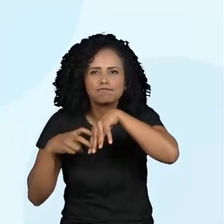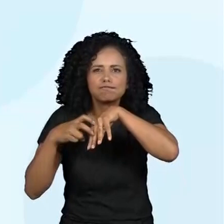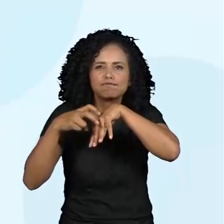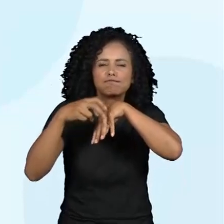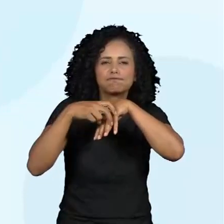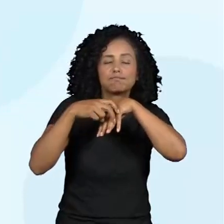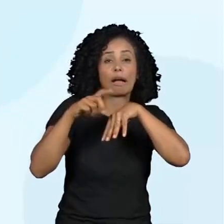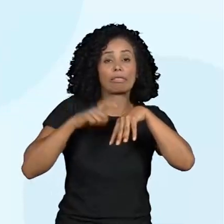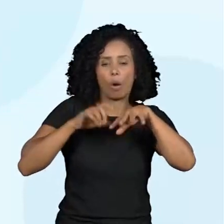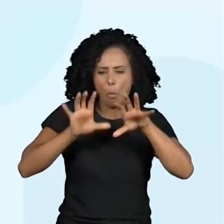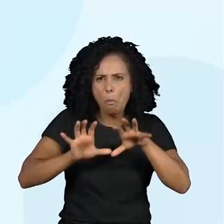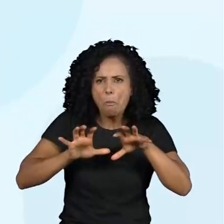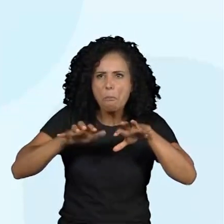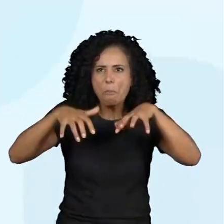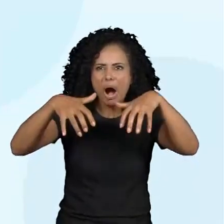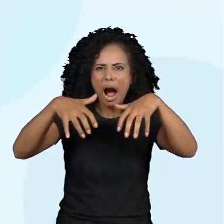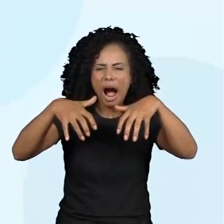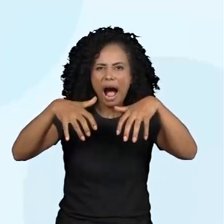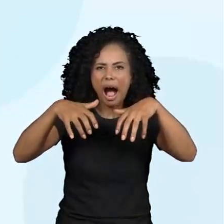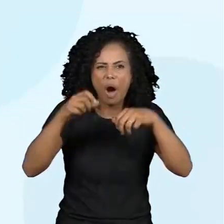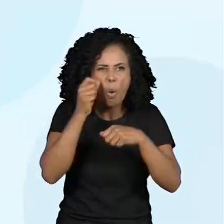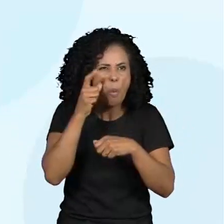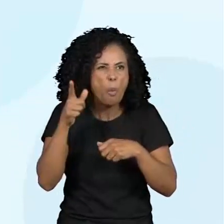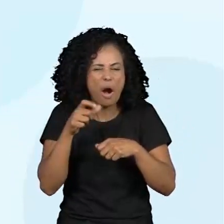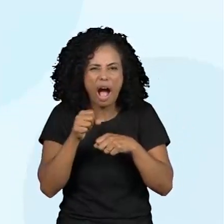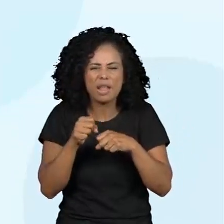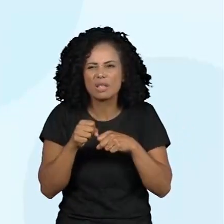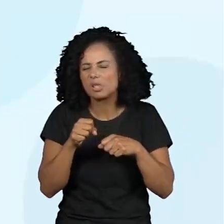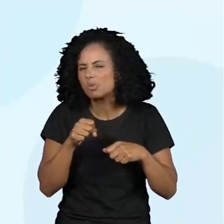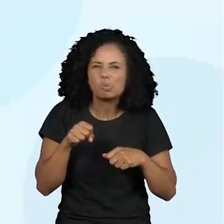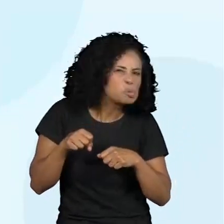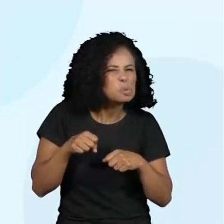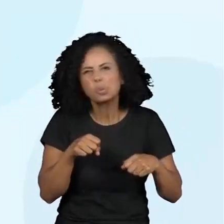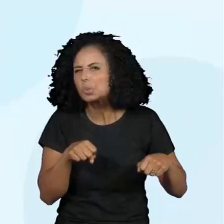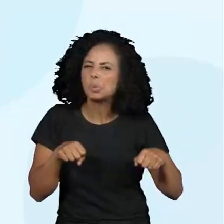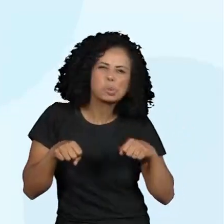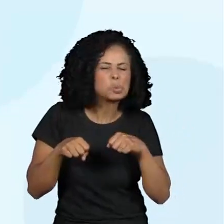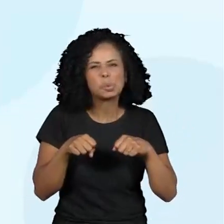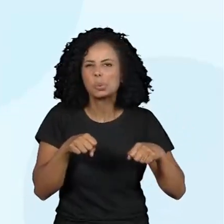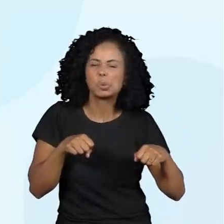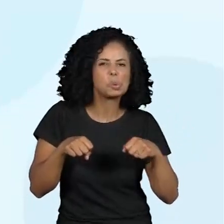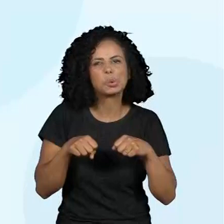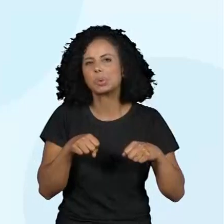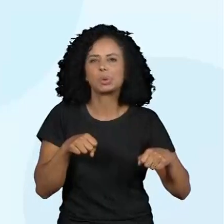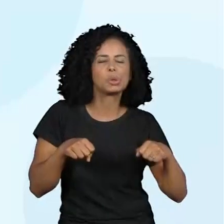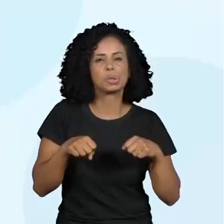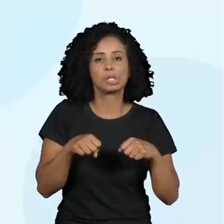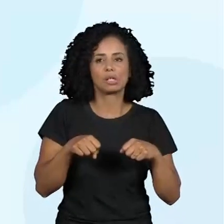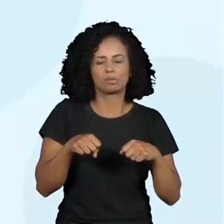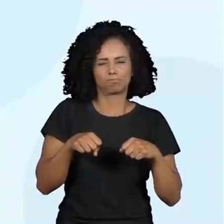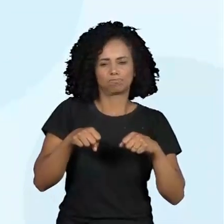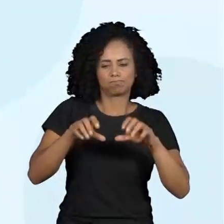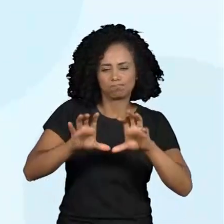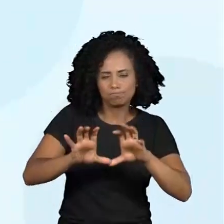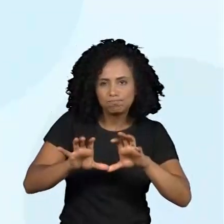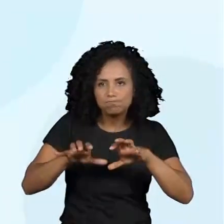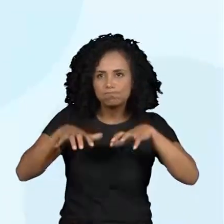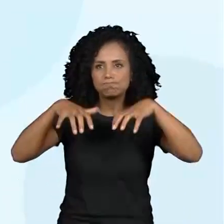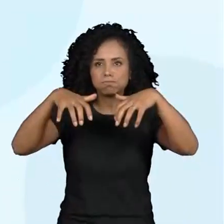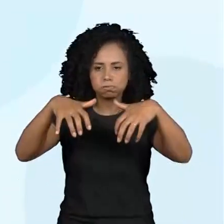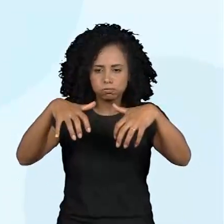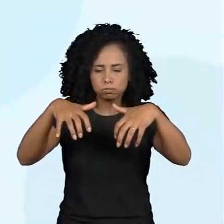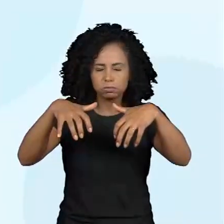O gato miava e batia a chave no baú. Resolveram abrir e tiveram